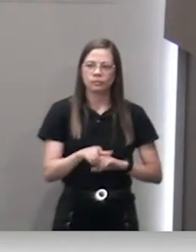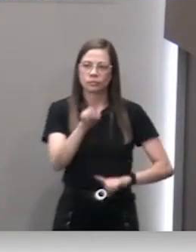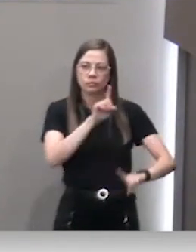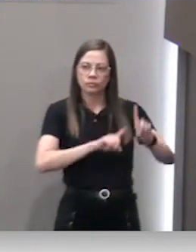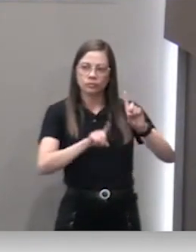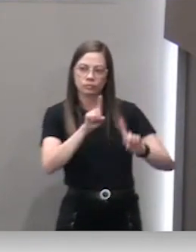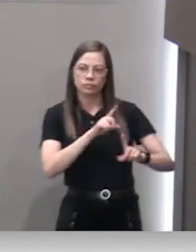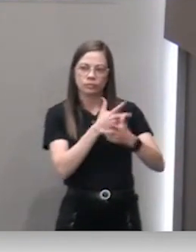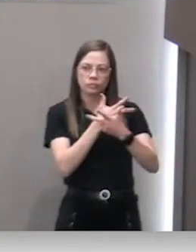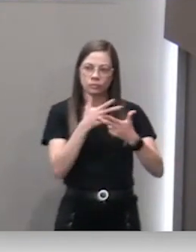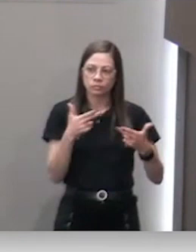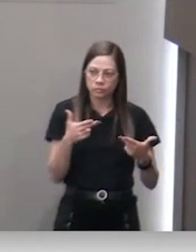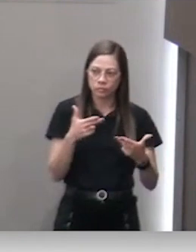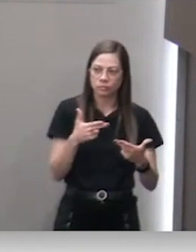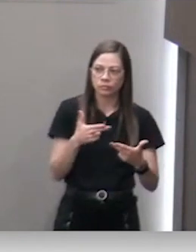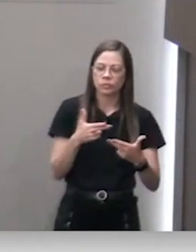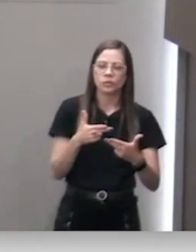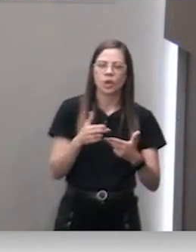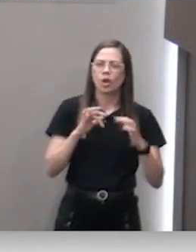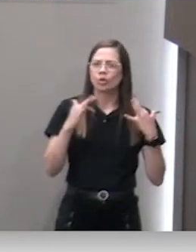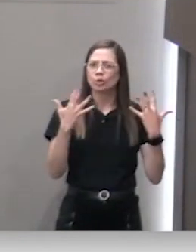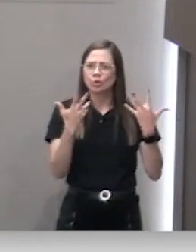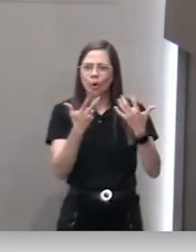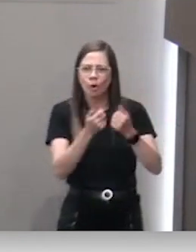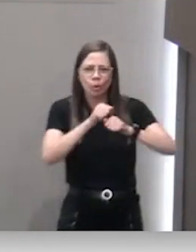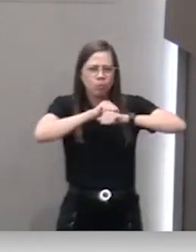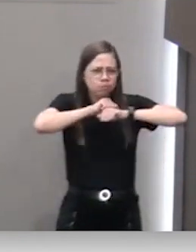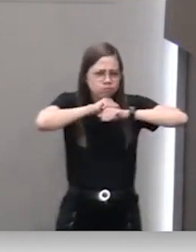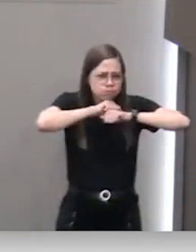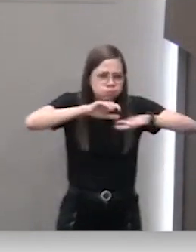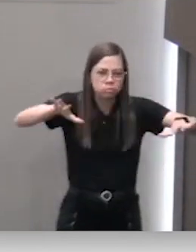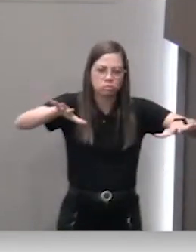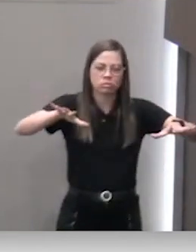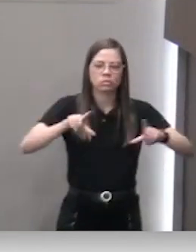Algumas coisas que saíram desse escândalo da WPATH.